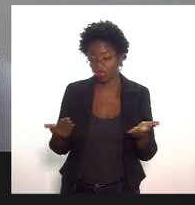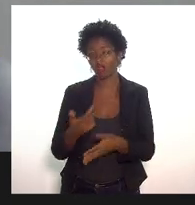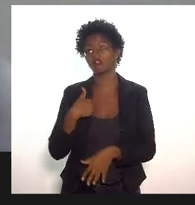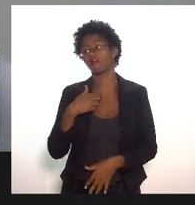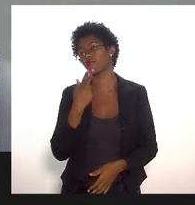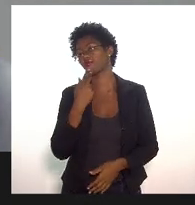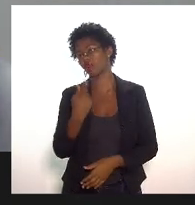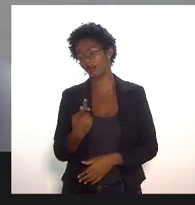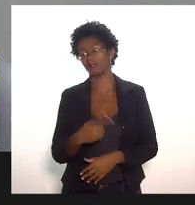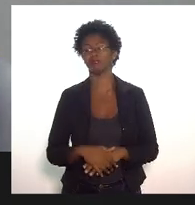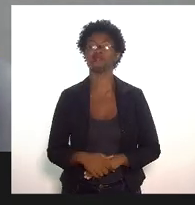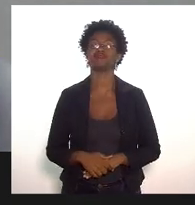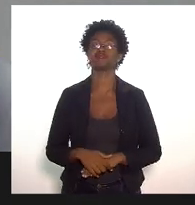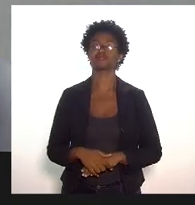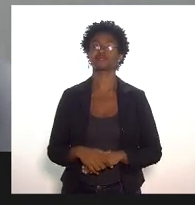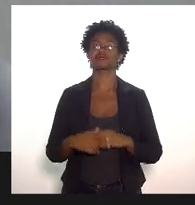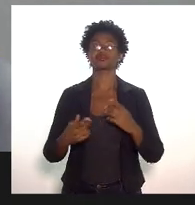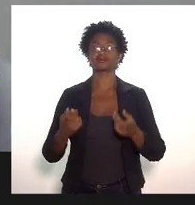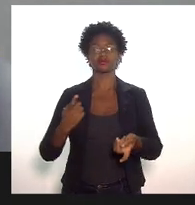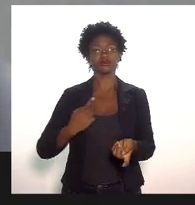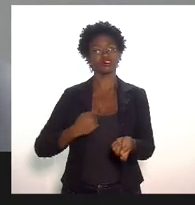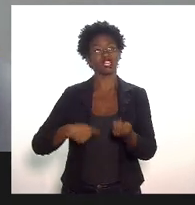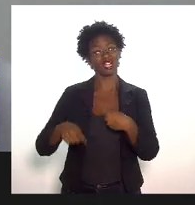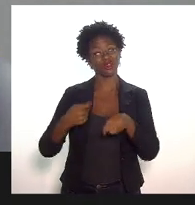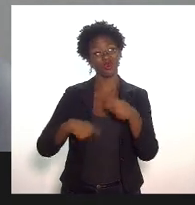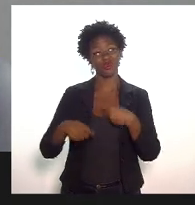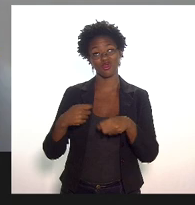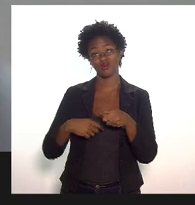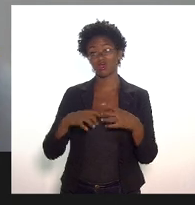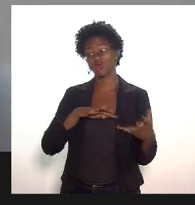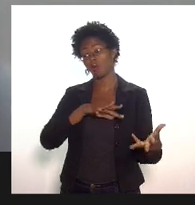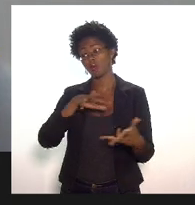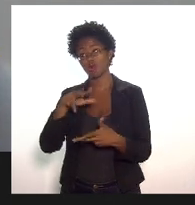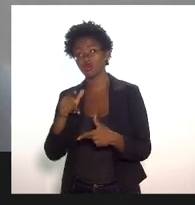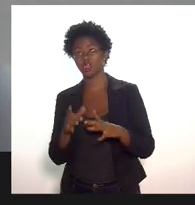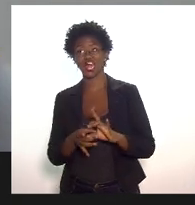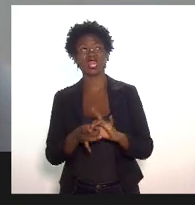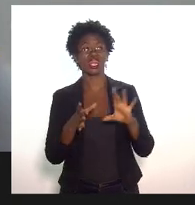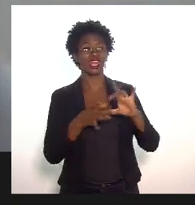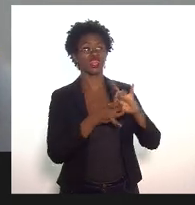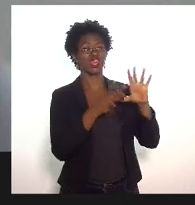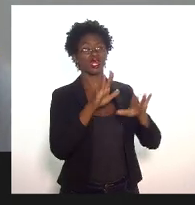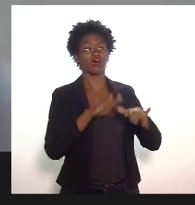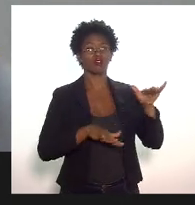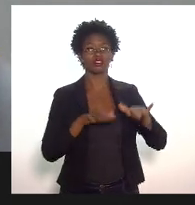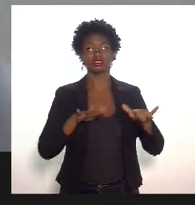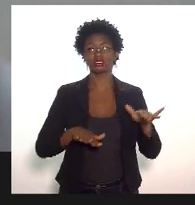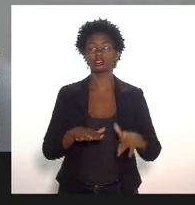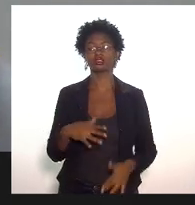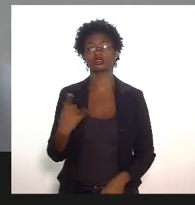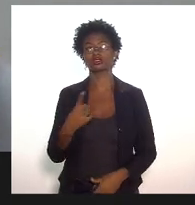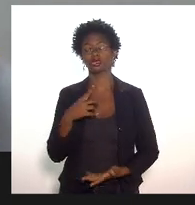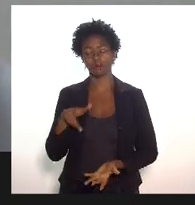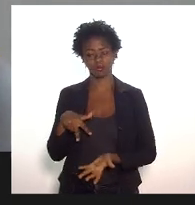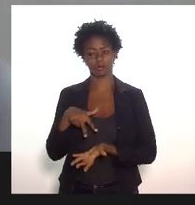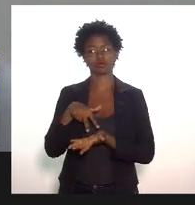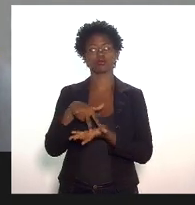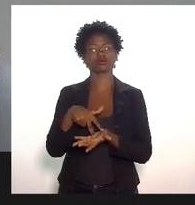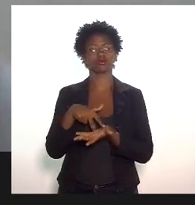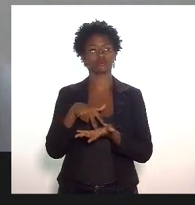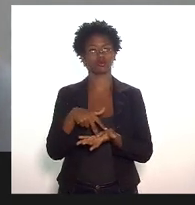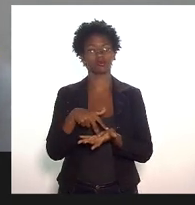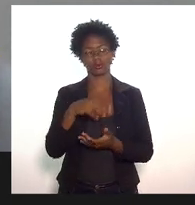as economias do mundo mais liberais que você possa imaginar, né, a gente tem uma postura muito,